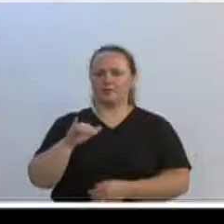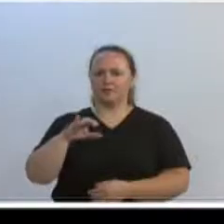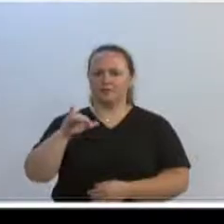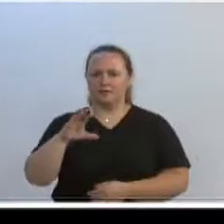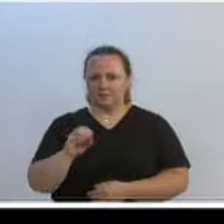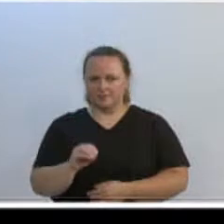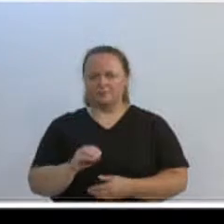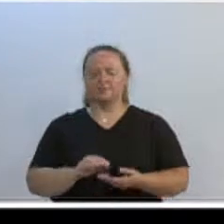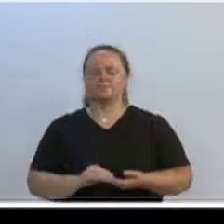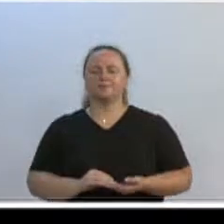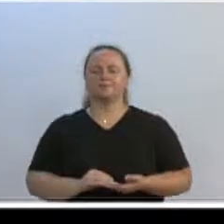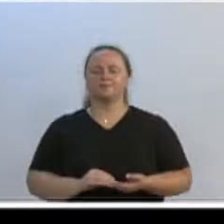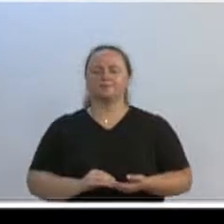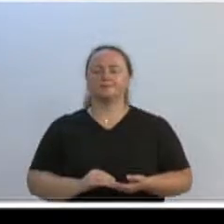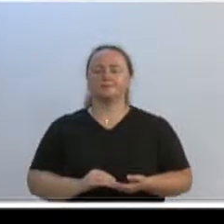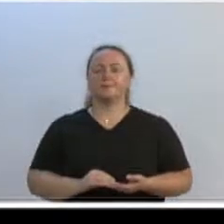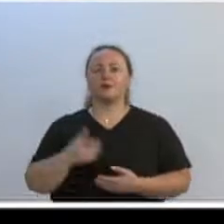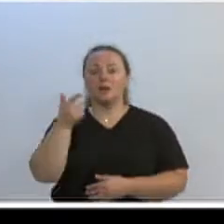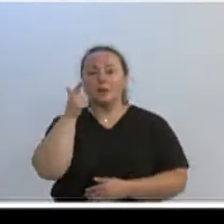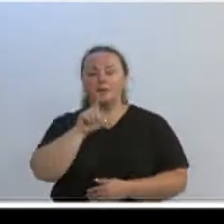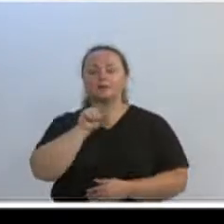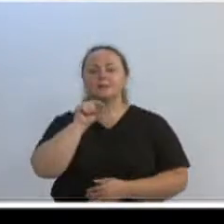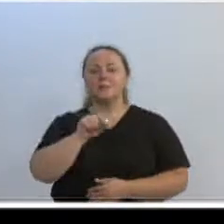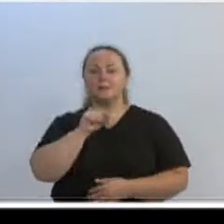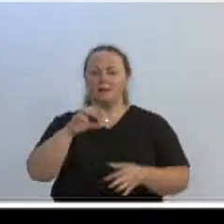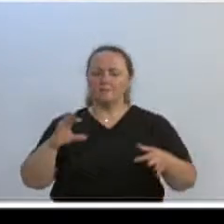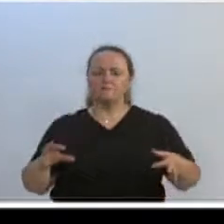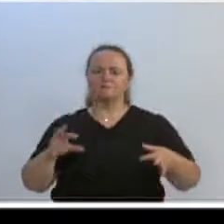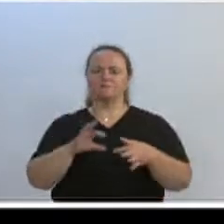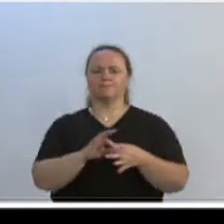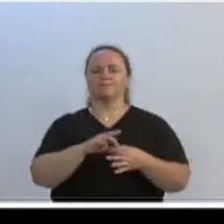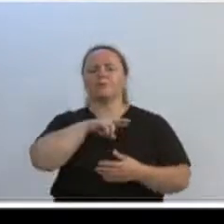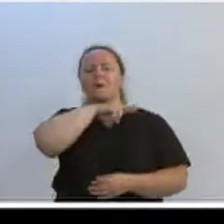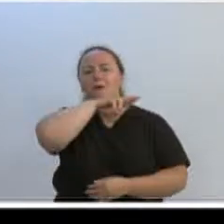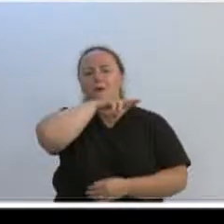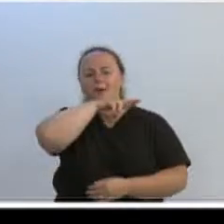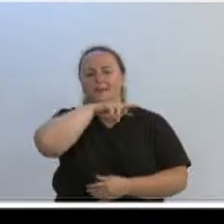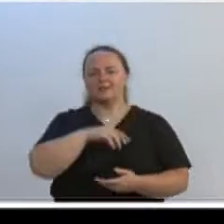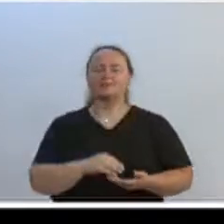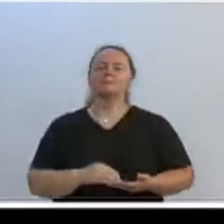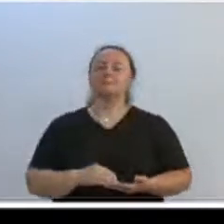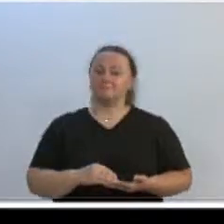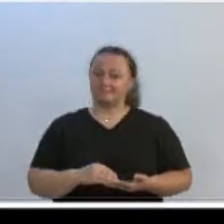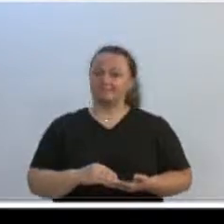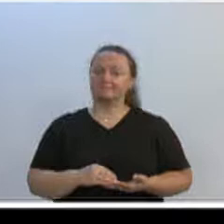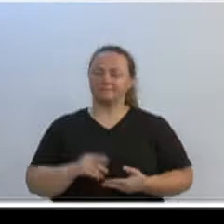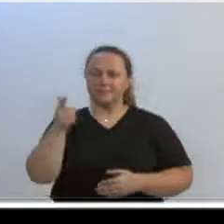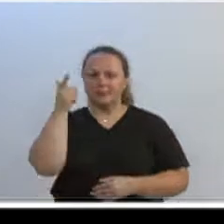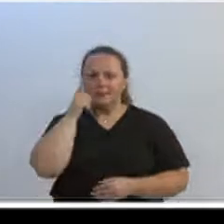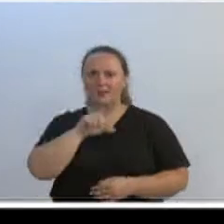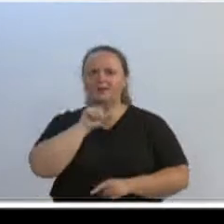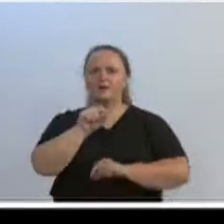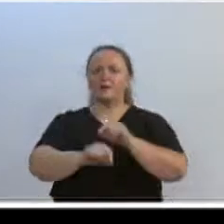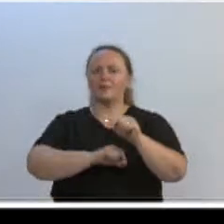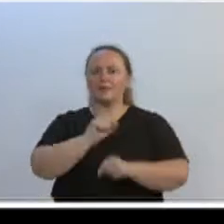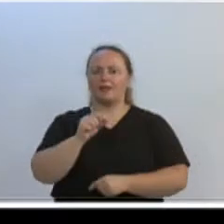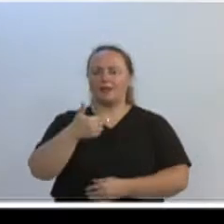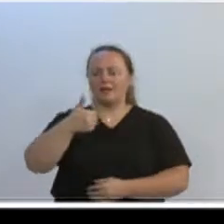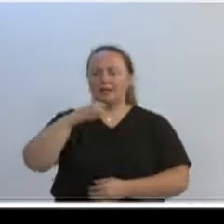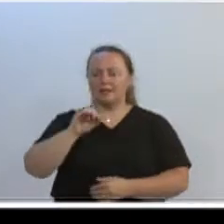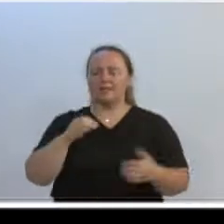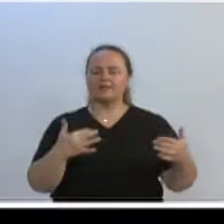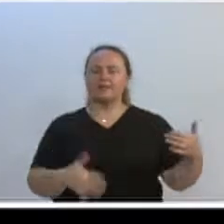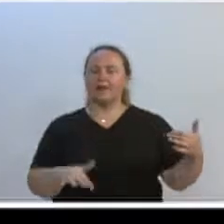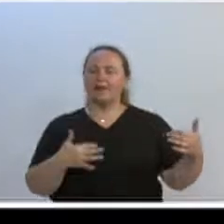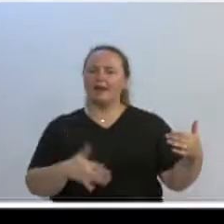dessa segunda feira afirmou à parte ia com o rotary clube de blumenau recebeu de doação 10 milhões para começar a dar a a